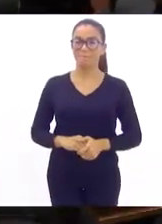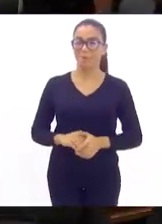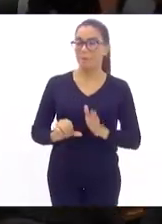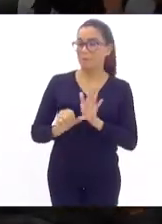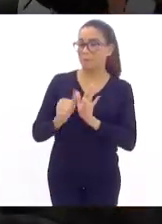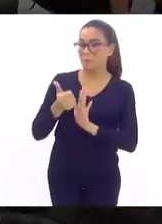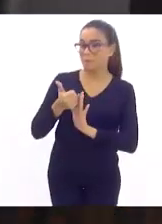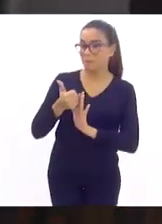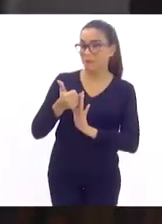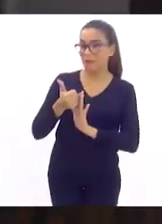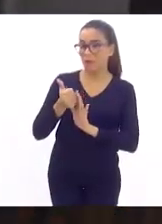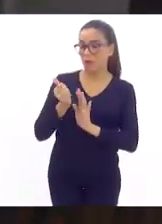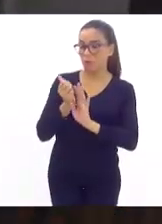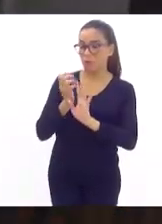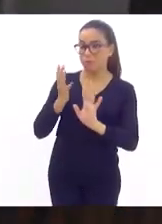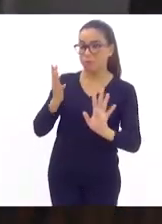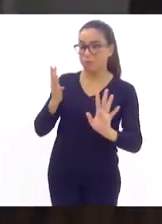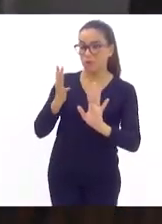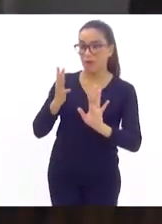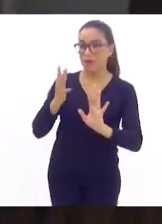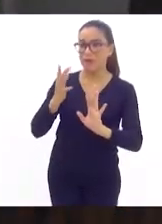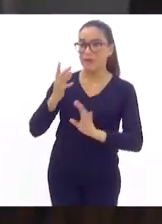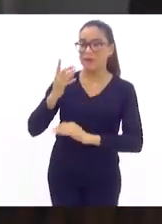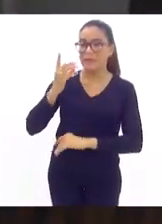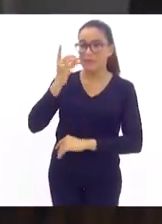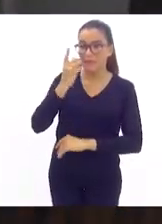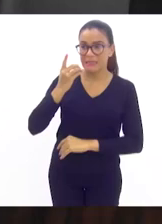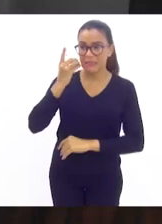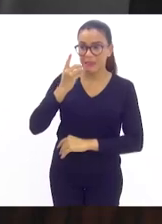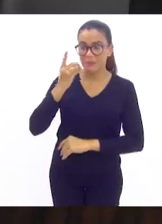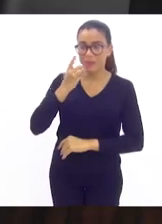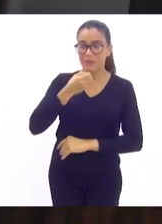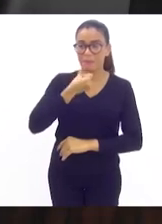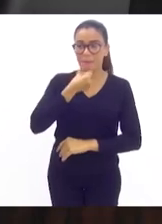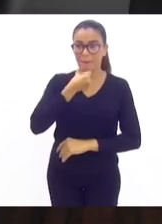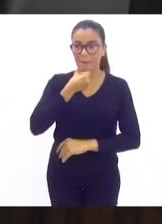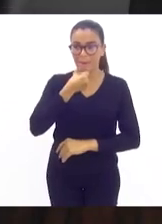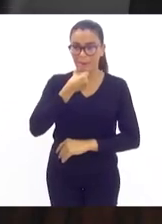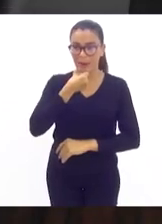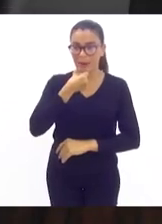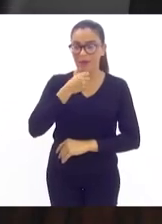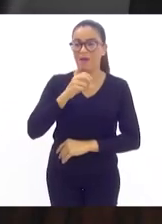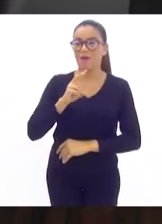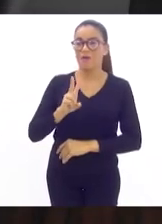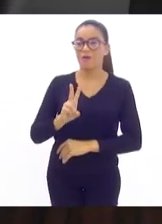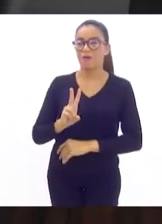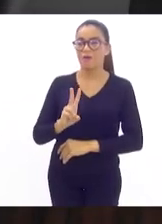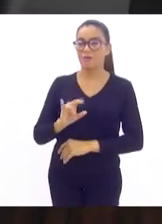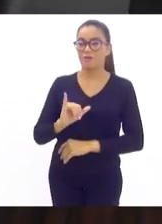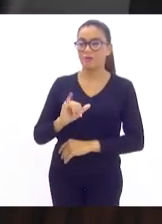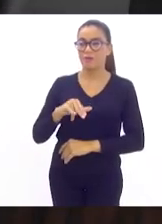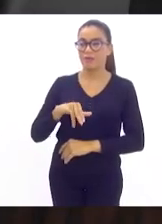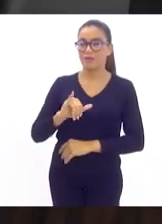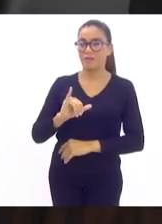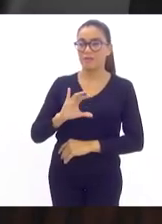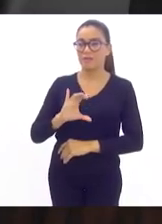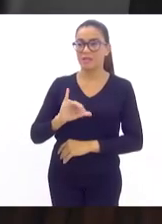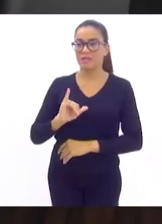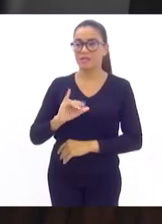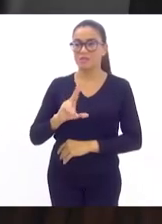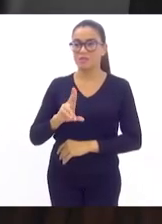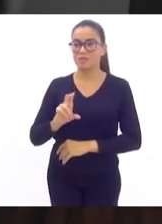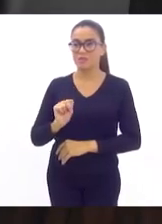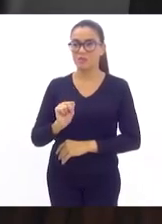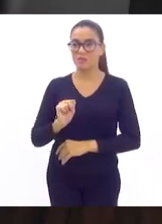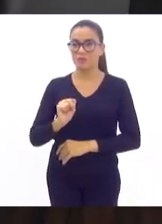Primeiro orador, deputado Vinícius. Vai falar? Vai lá. Entra aqui,